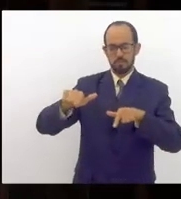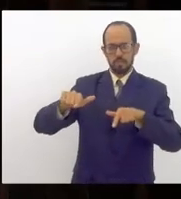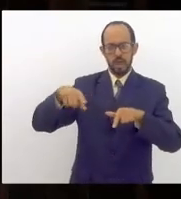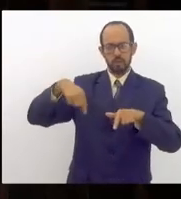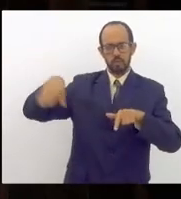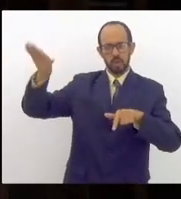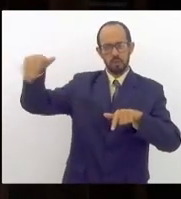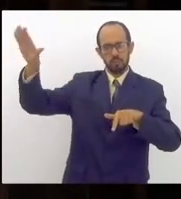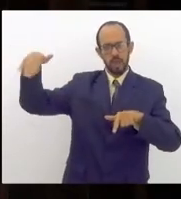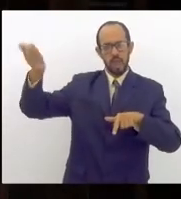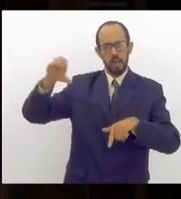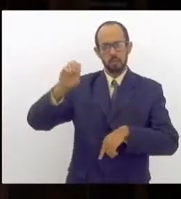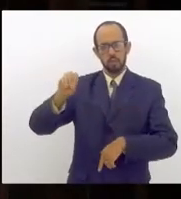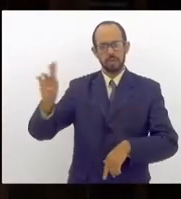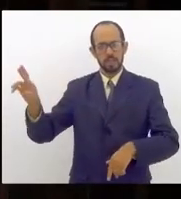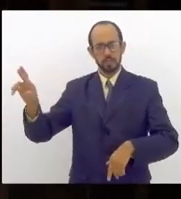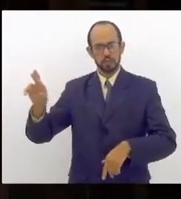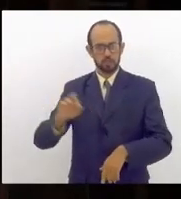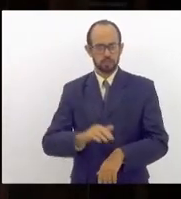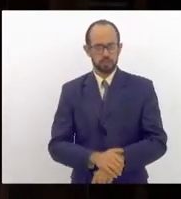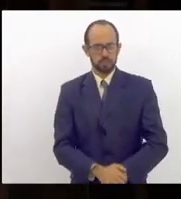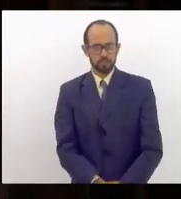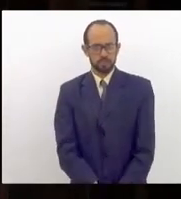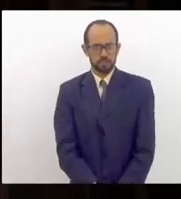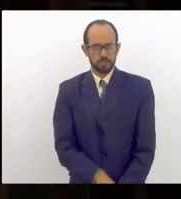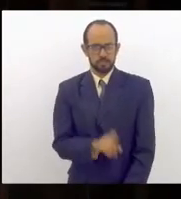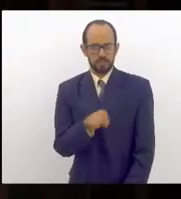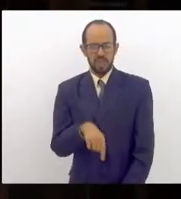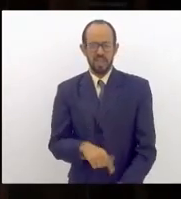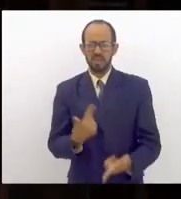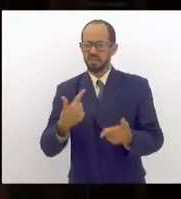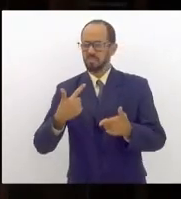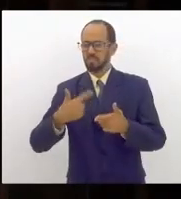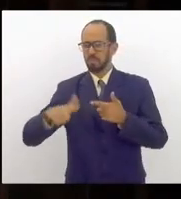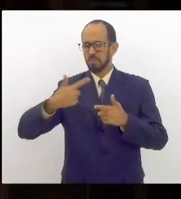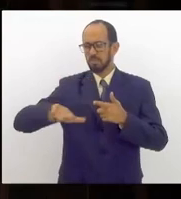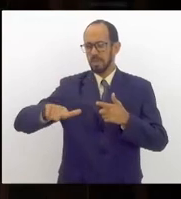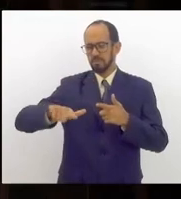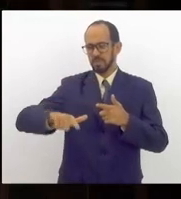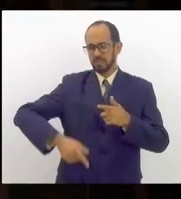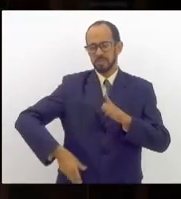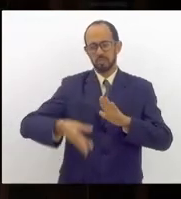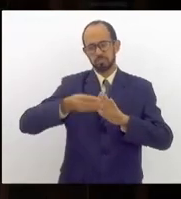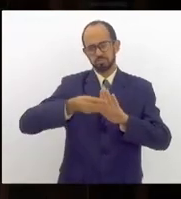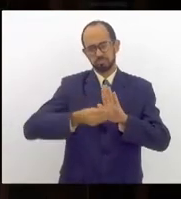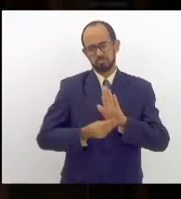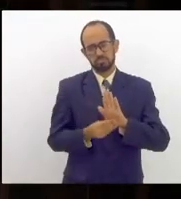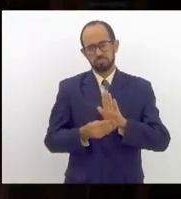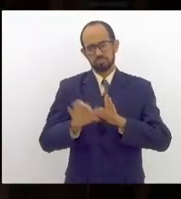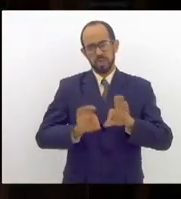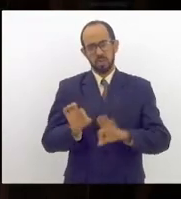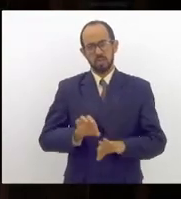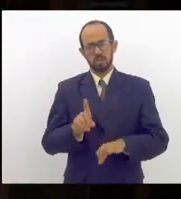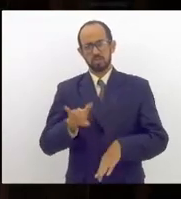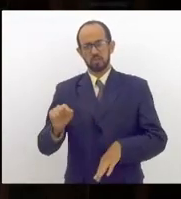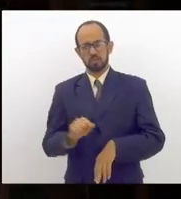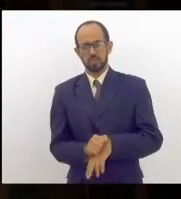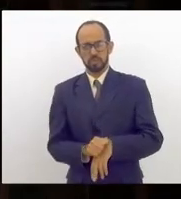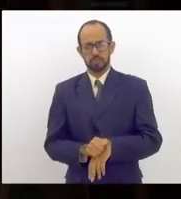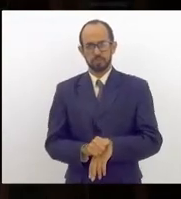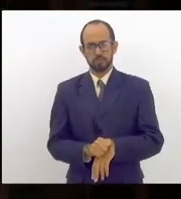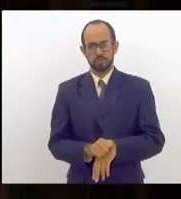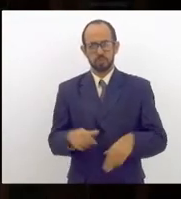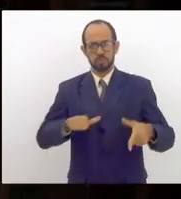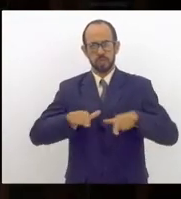extremo oriente então esses são questões é que estão colocadas na ordem do dia né e o trabalho da comissão